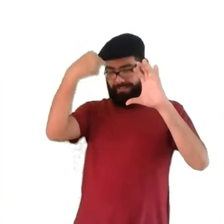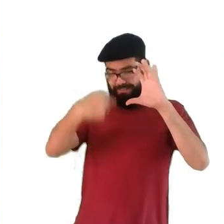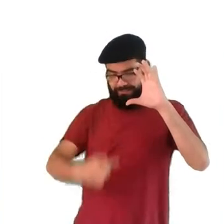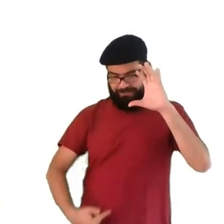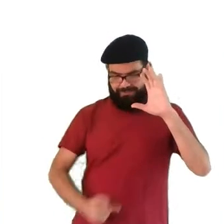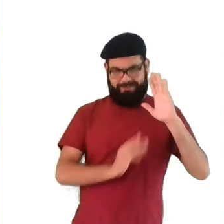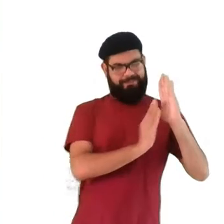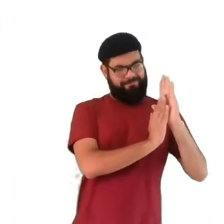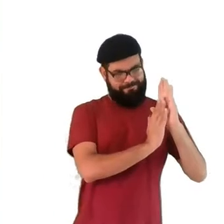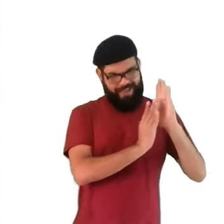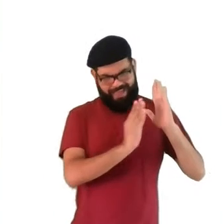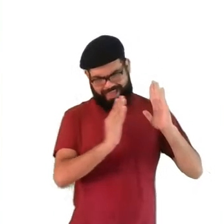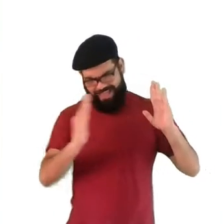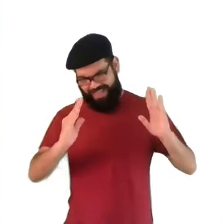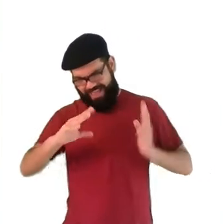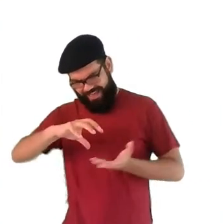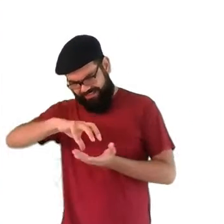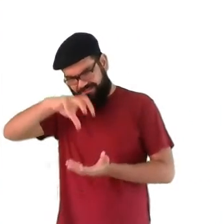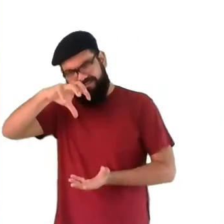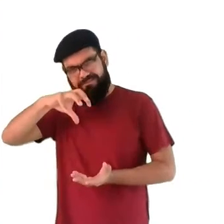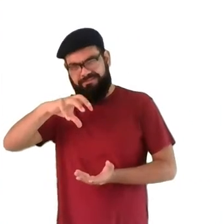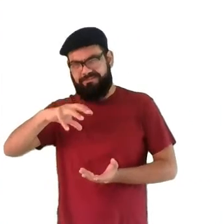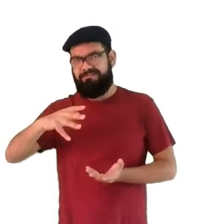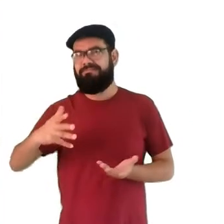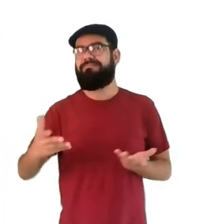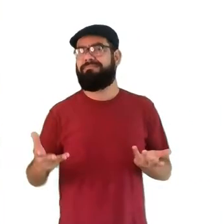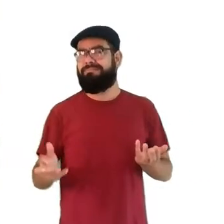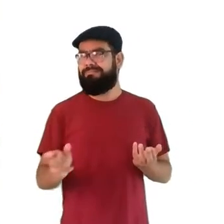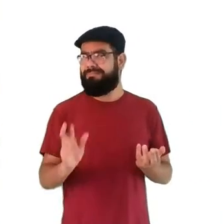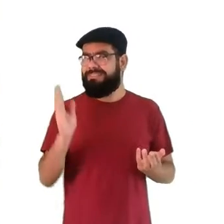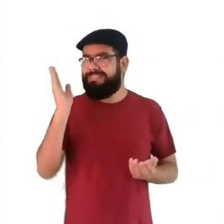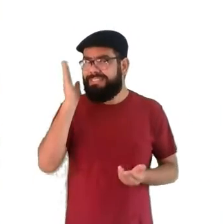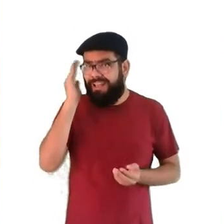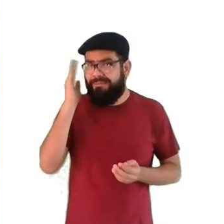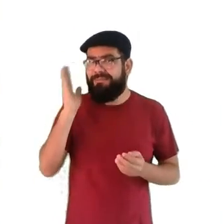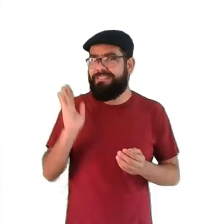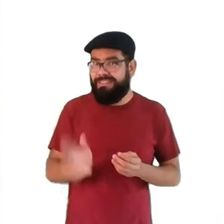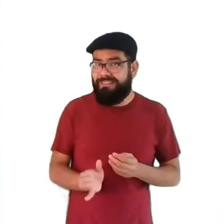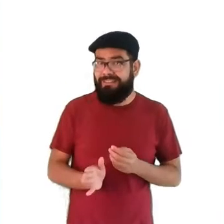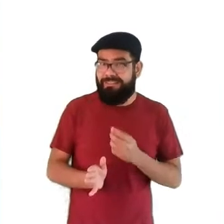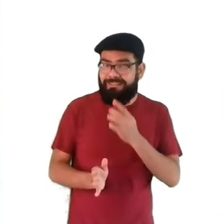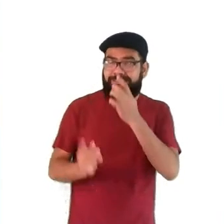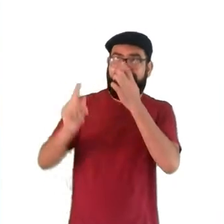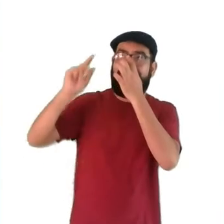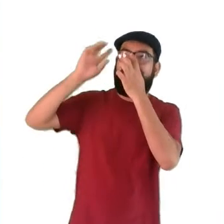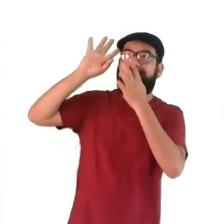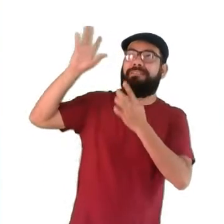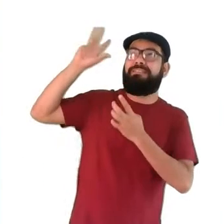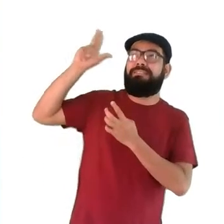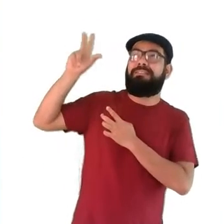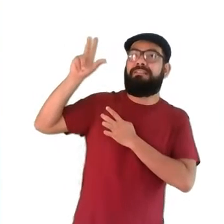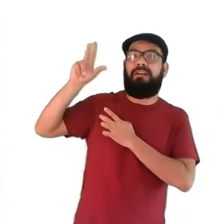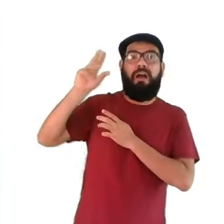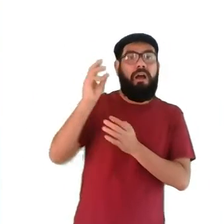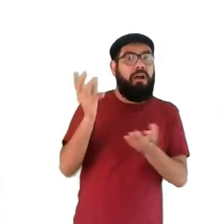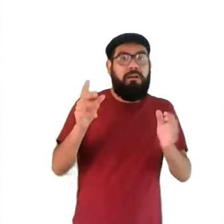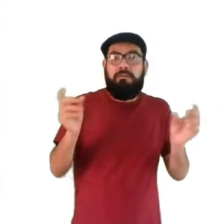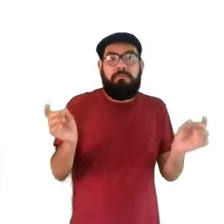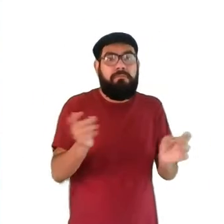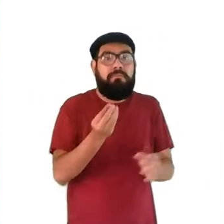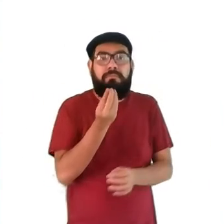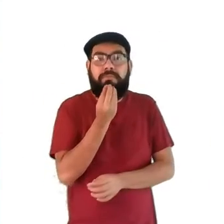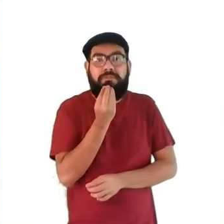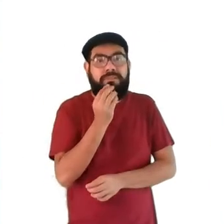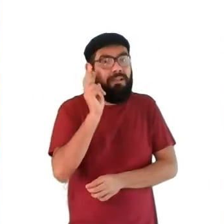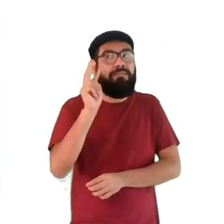fase? E aí, vocês já sabem? Já imaginam? Basta a gente observar as pessoas que estão próximos a nós, né?